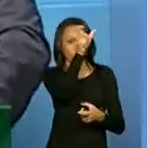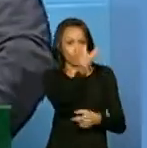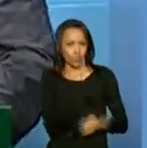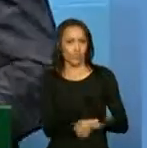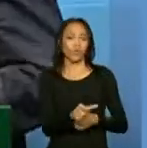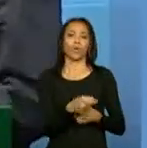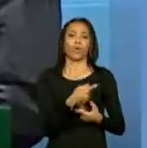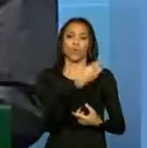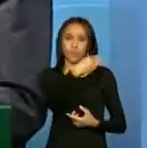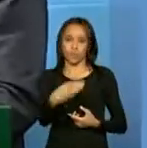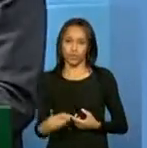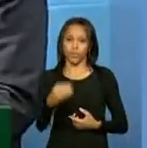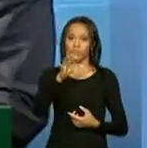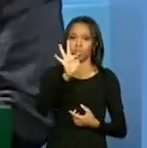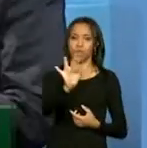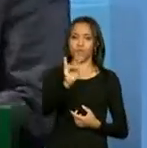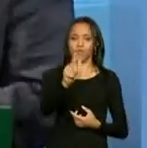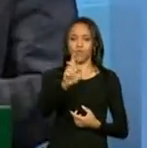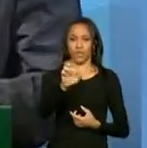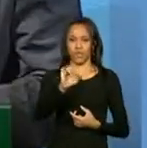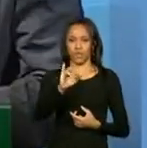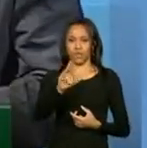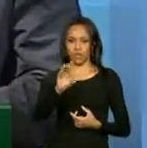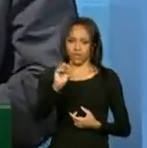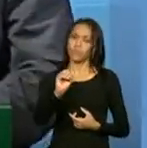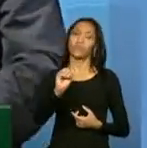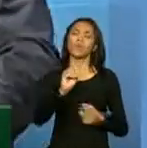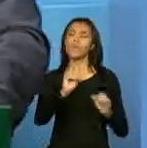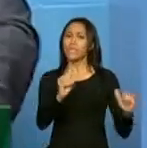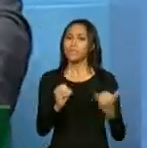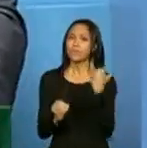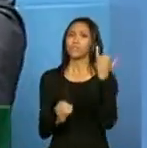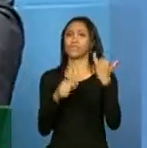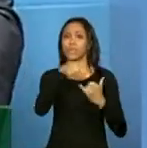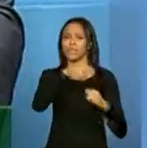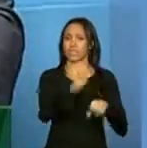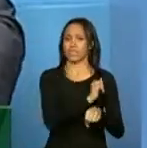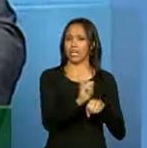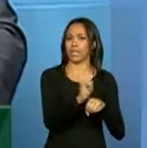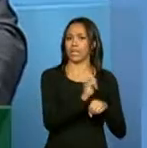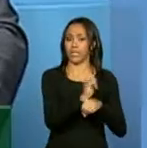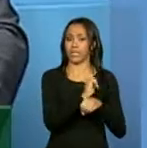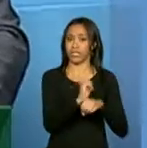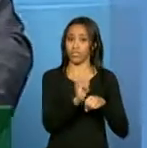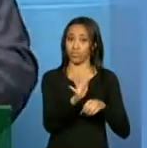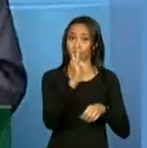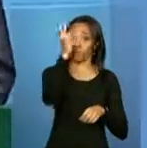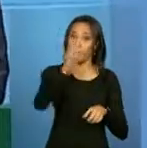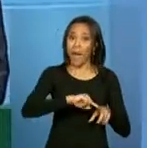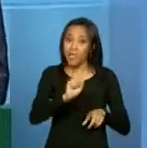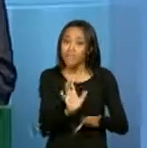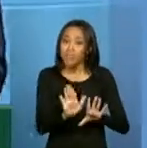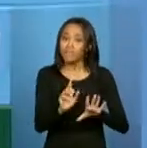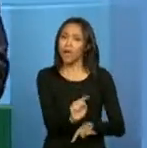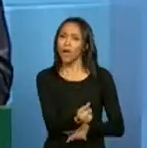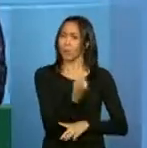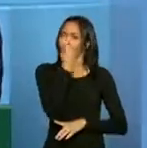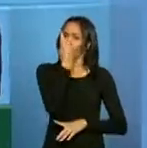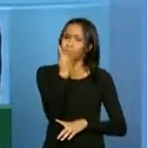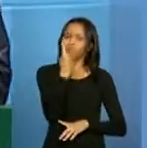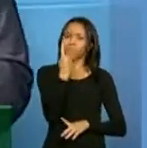que essa é uma ferramenta vital e importantíssima para o futuro, mas não é a única ferramenta e nem é a